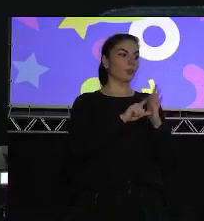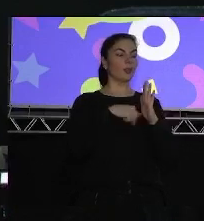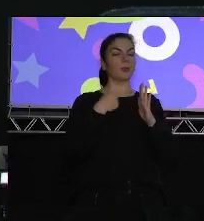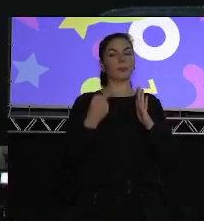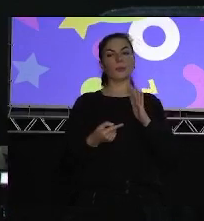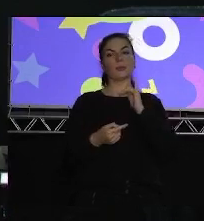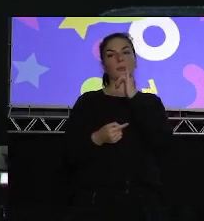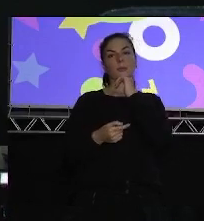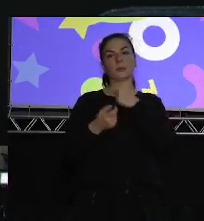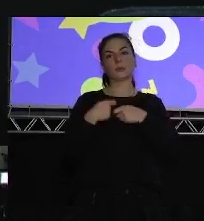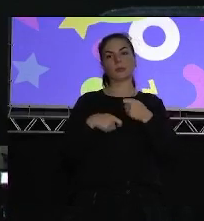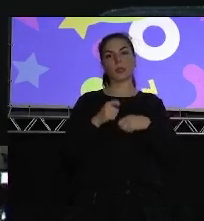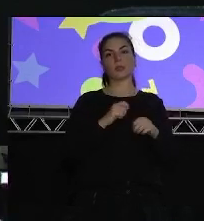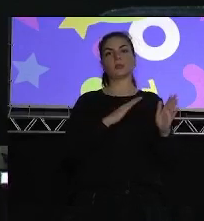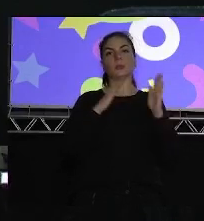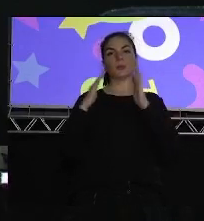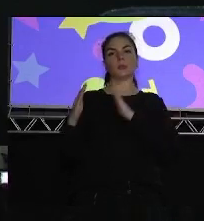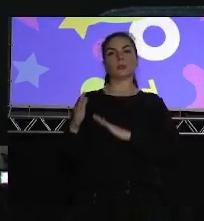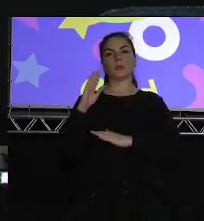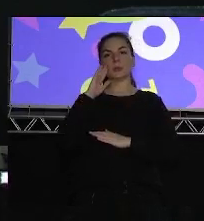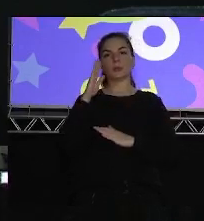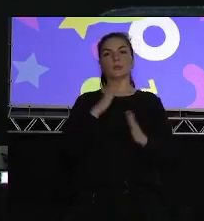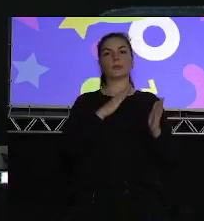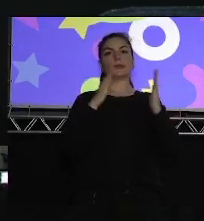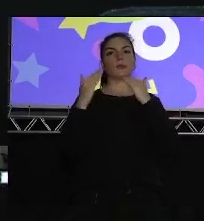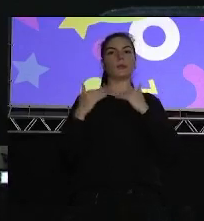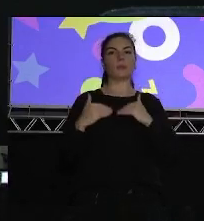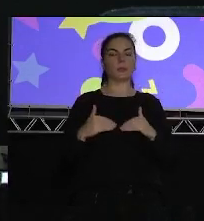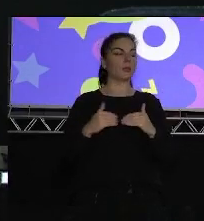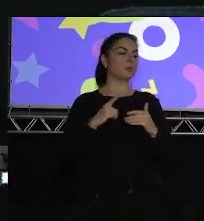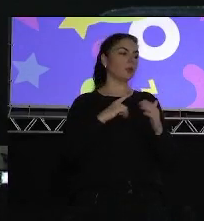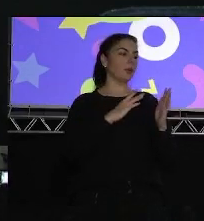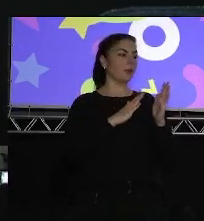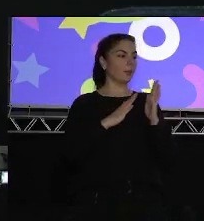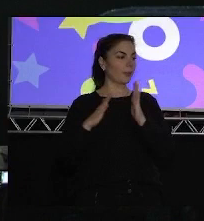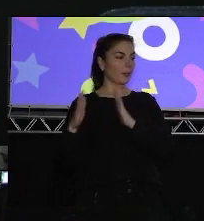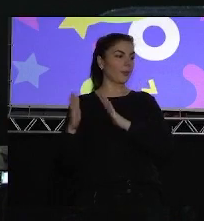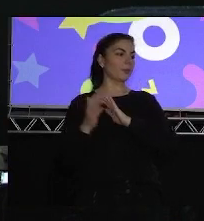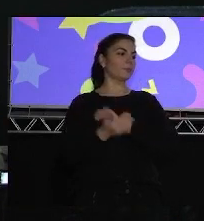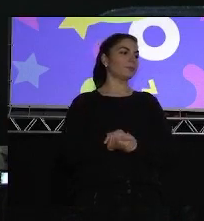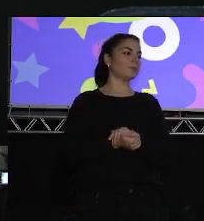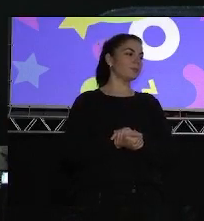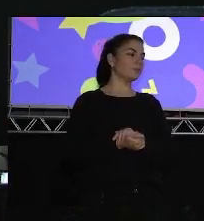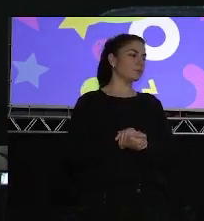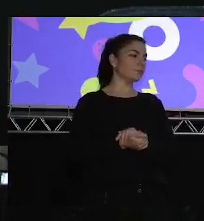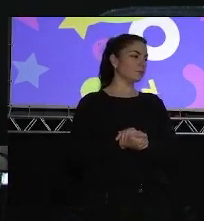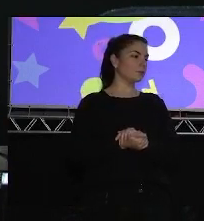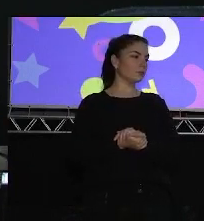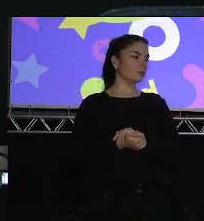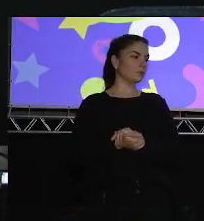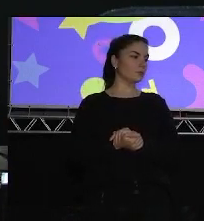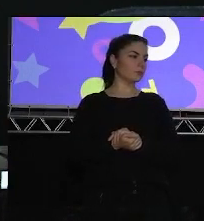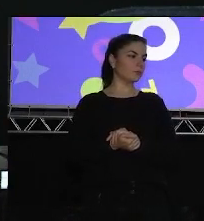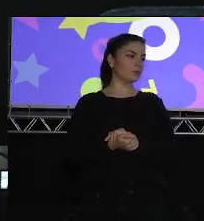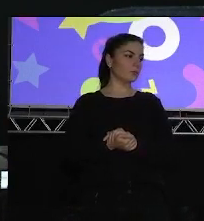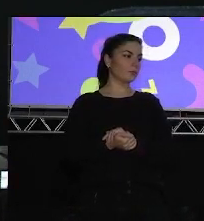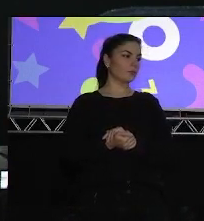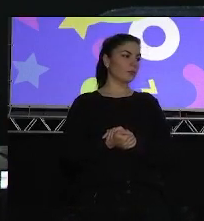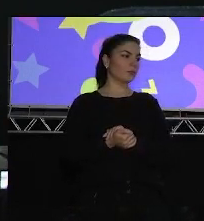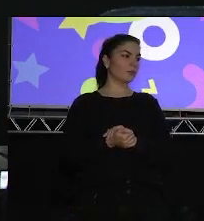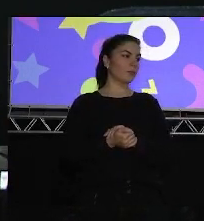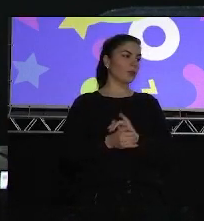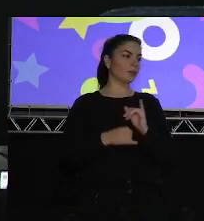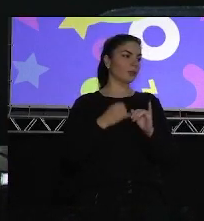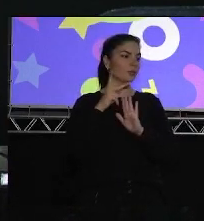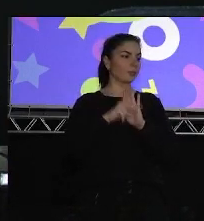depois tem priorização, depois tem um enable, tem um delivery plan, backlog building, iteration planning, iteration